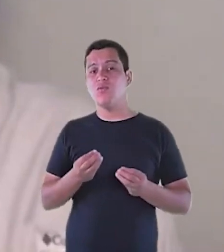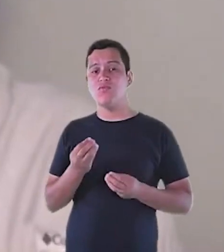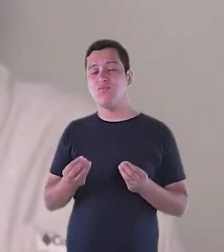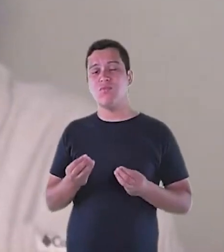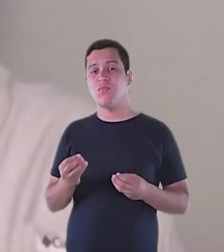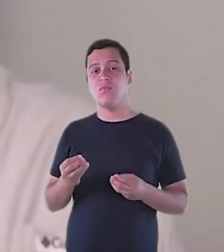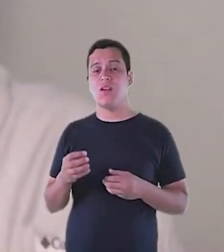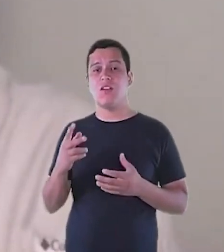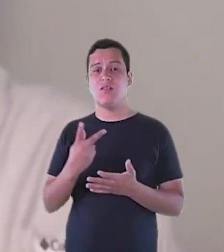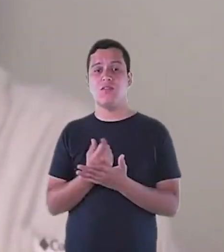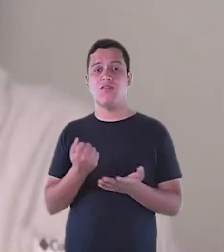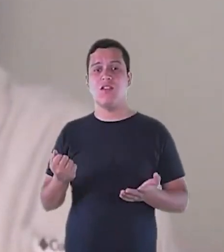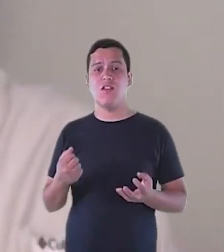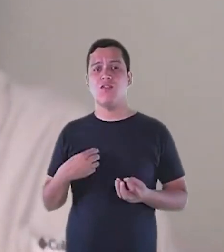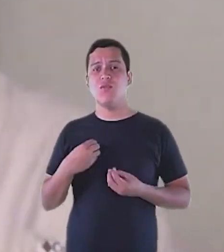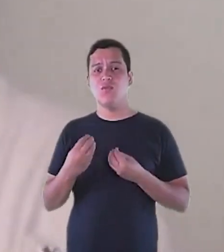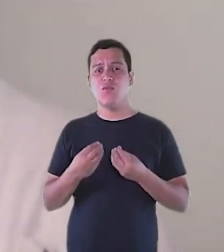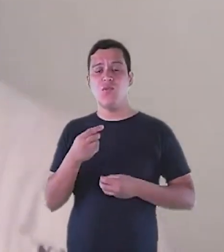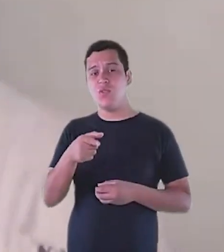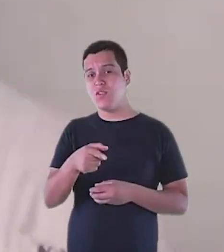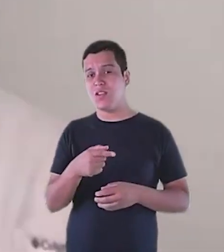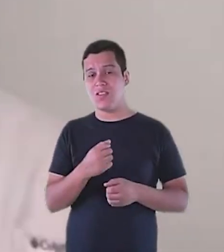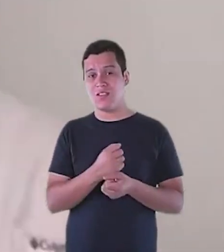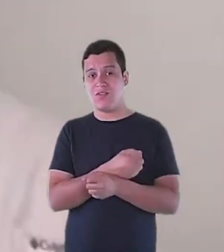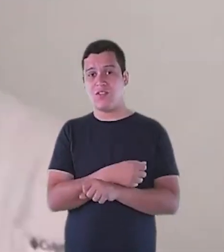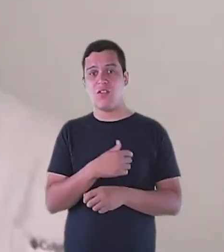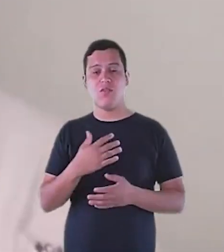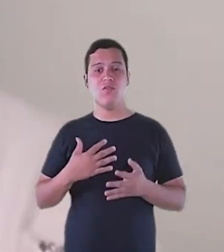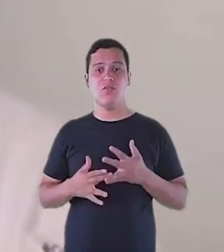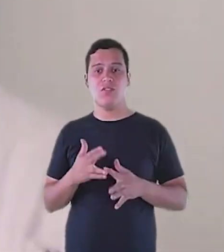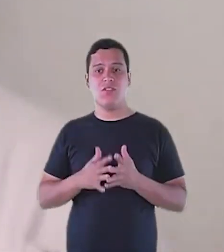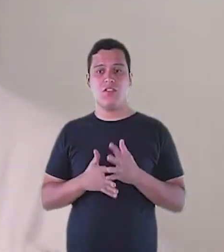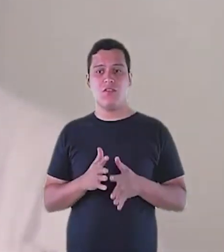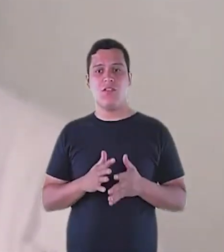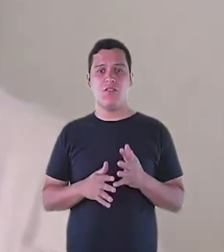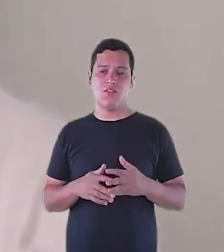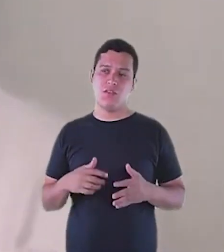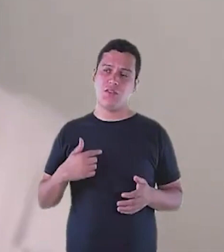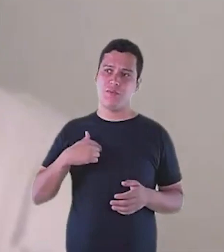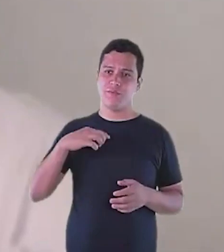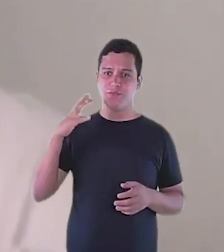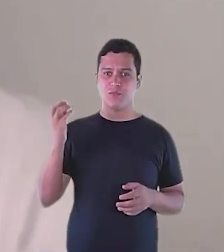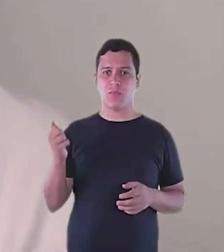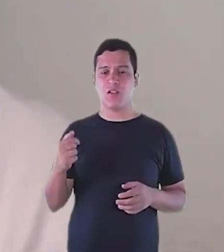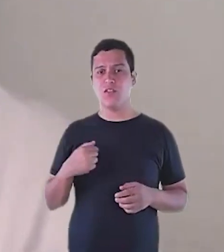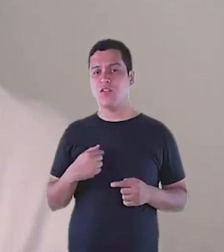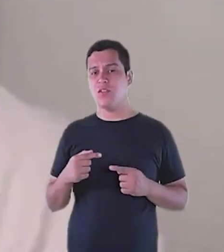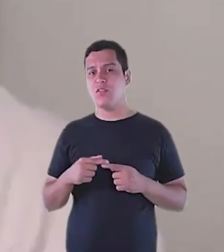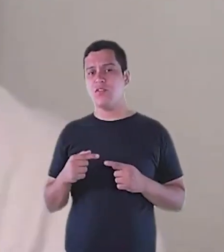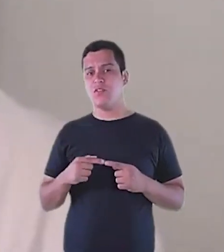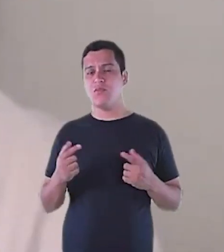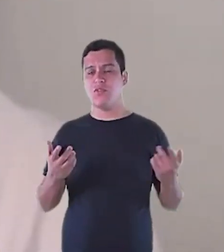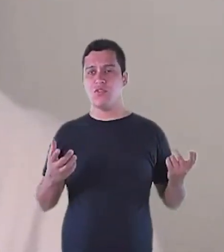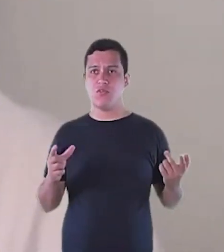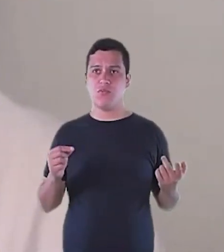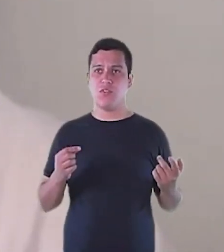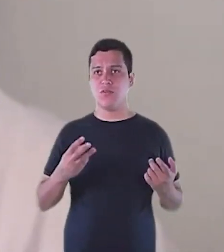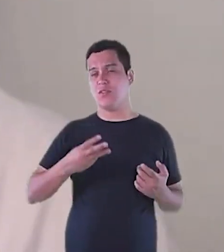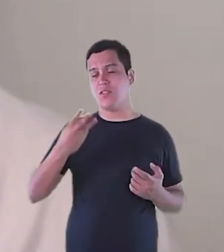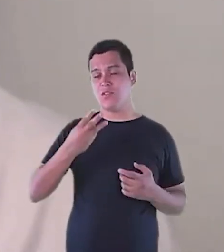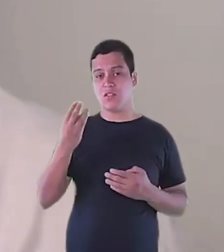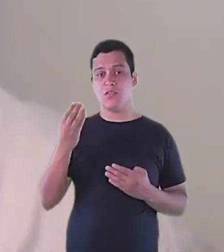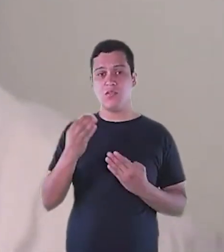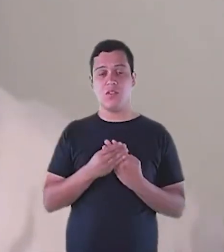nós e nos assombra todos os dias de diferentes maneiras. Então, esse é o terceiro livro que eu espero lançar em